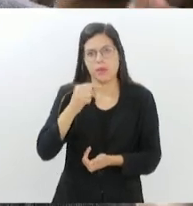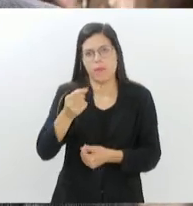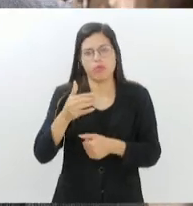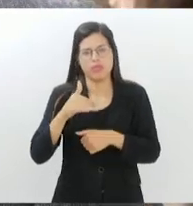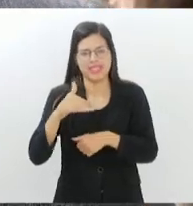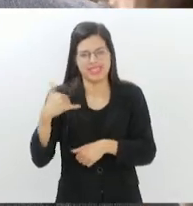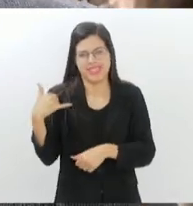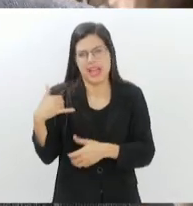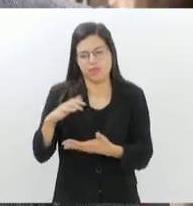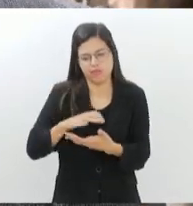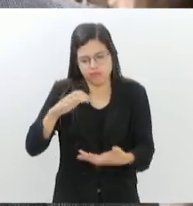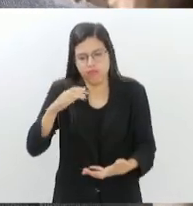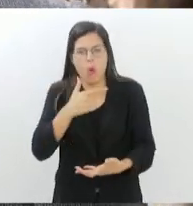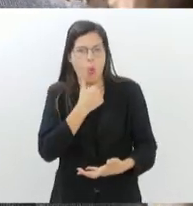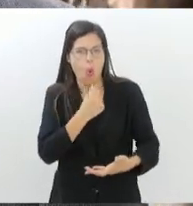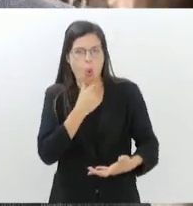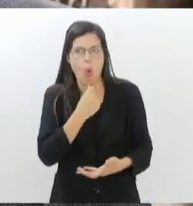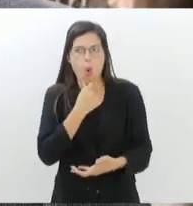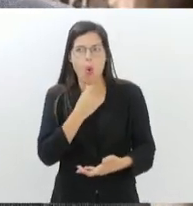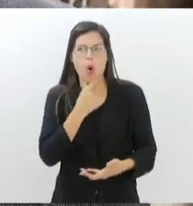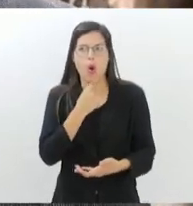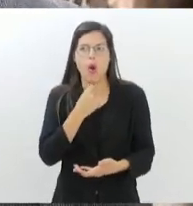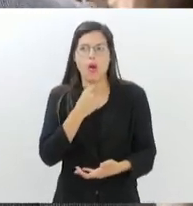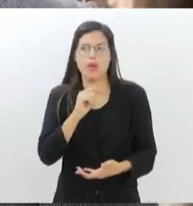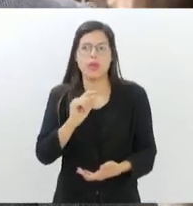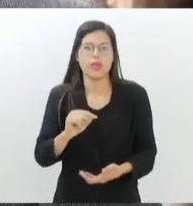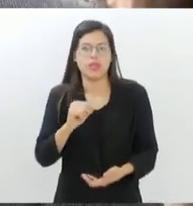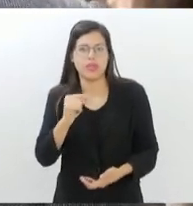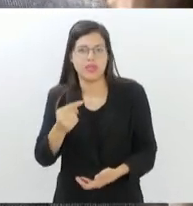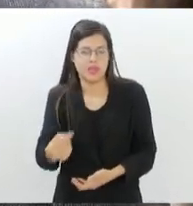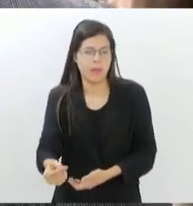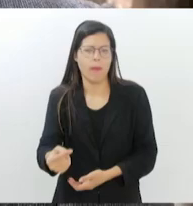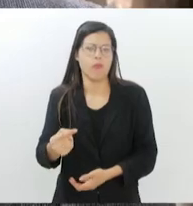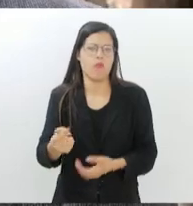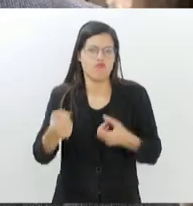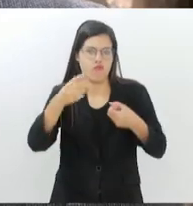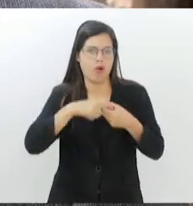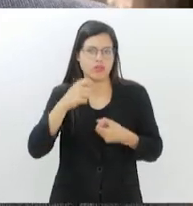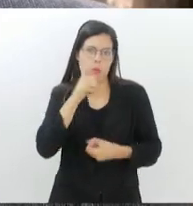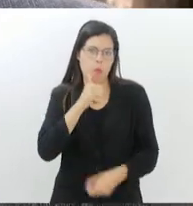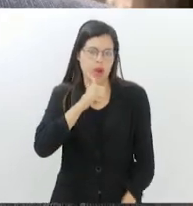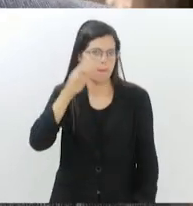para idosa volta a ser a mulher. Isso tem como